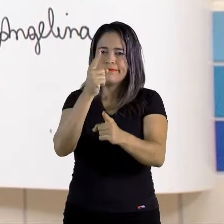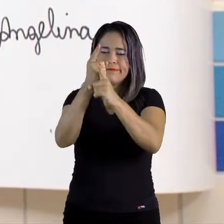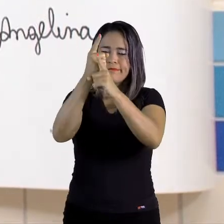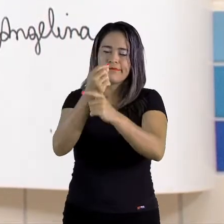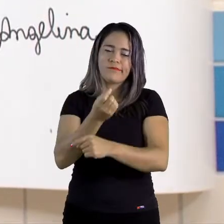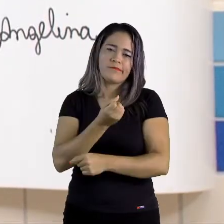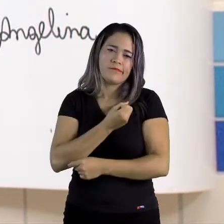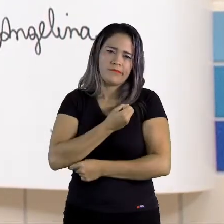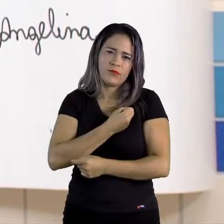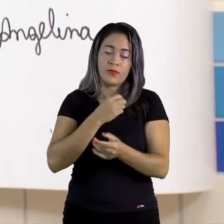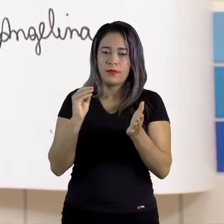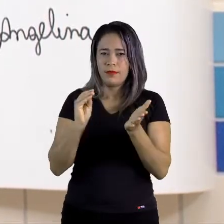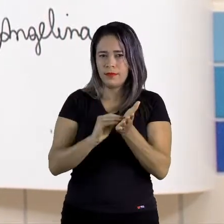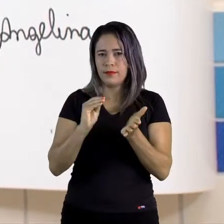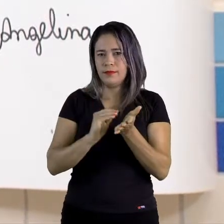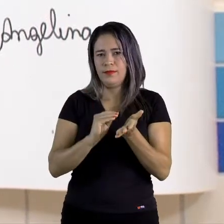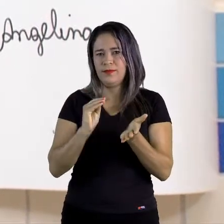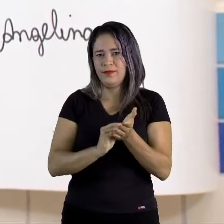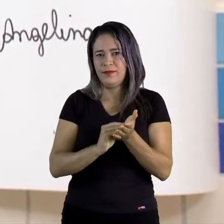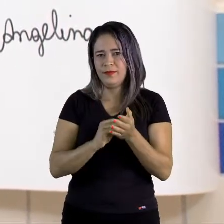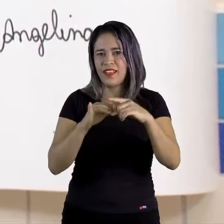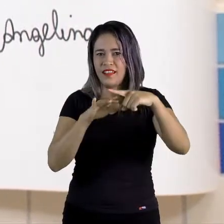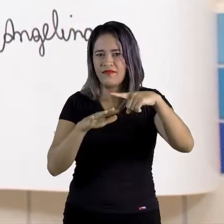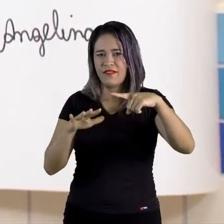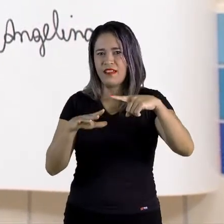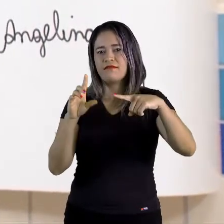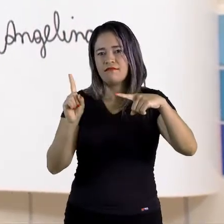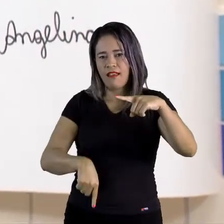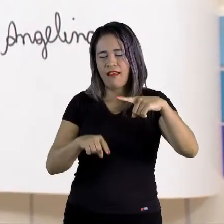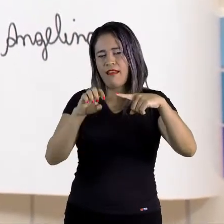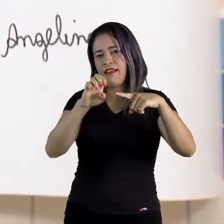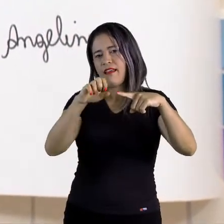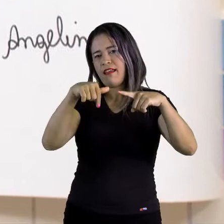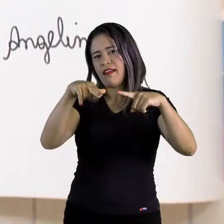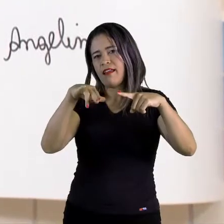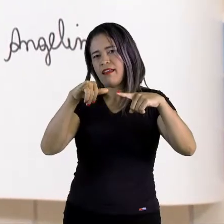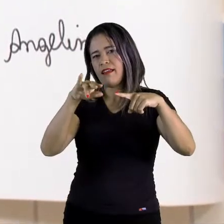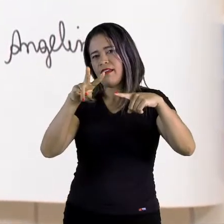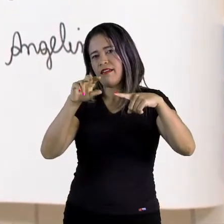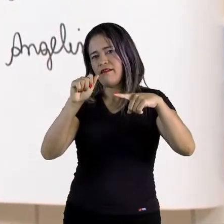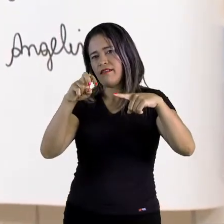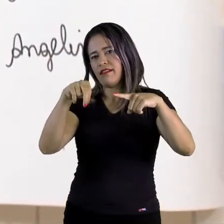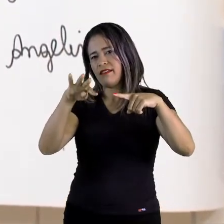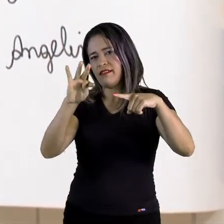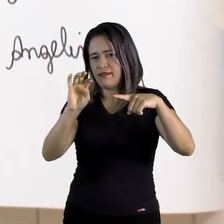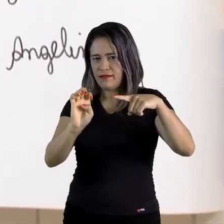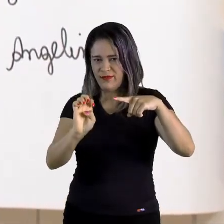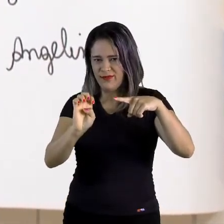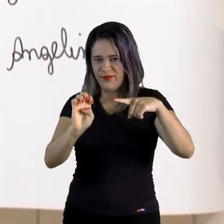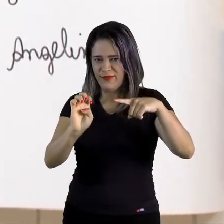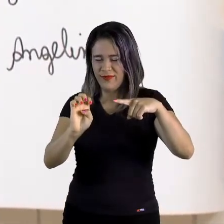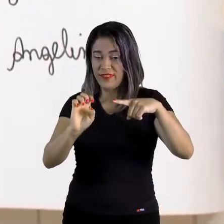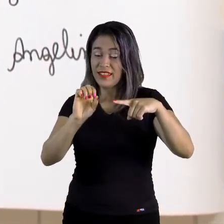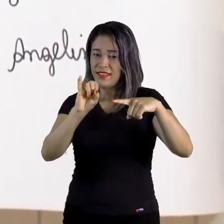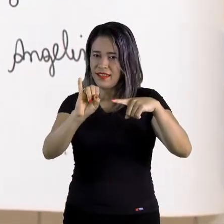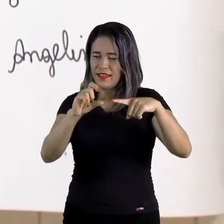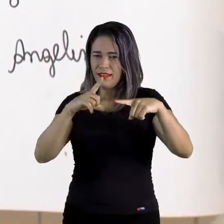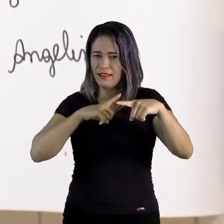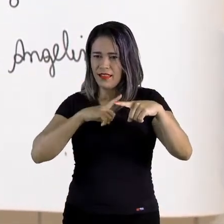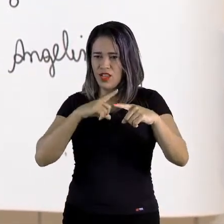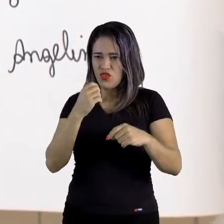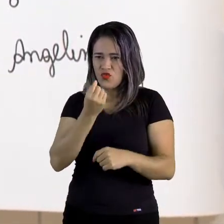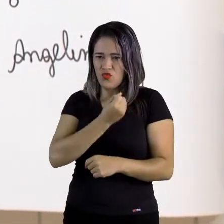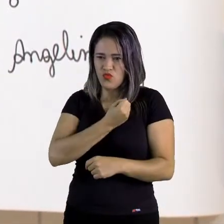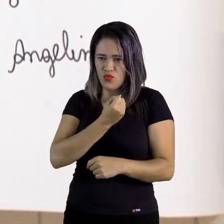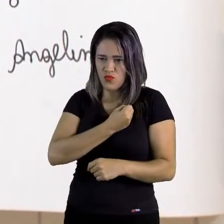que falta para que essa fração seja equivalente. Veja comigo, se aqui tem esse número e aqui também,